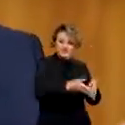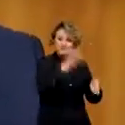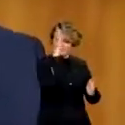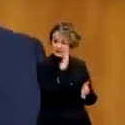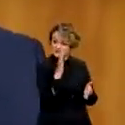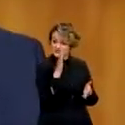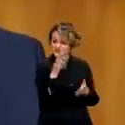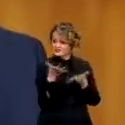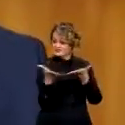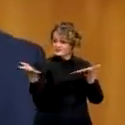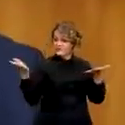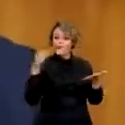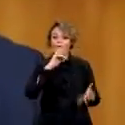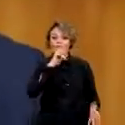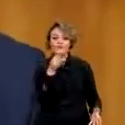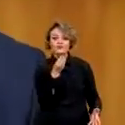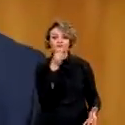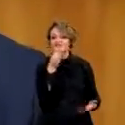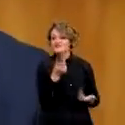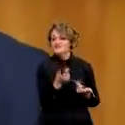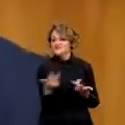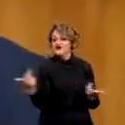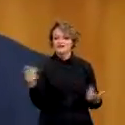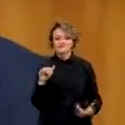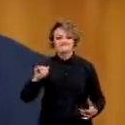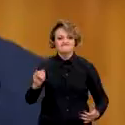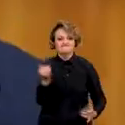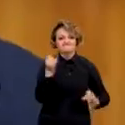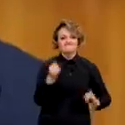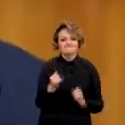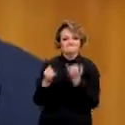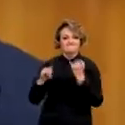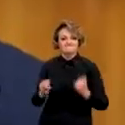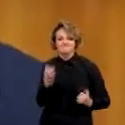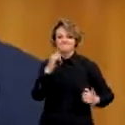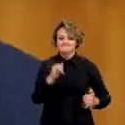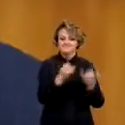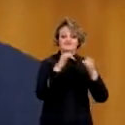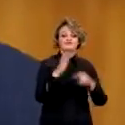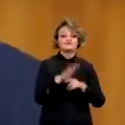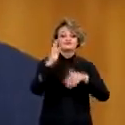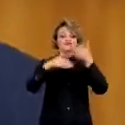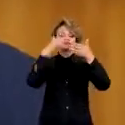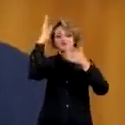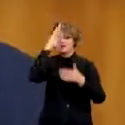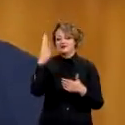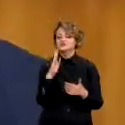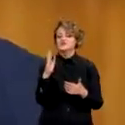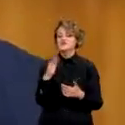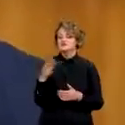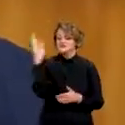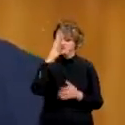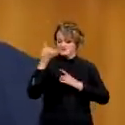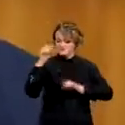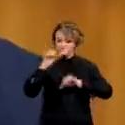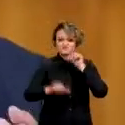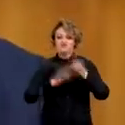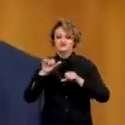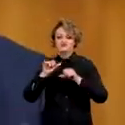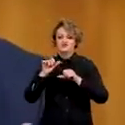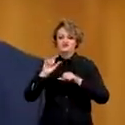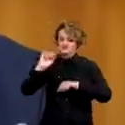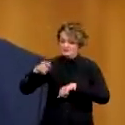de oportunidades e chegar num momento de desenvolvimento do Brasil, para que o Brasil seja transformado num